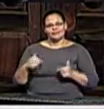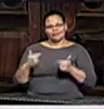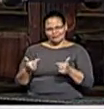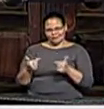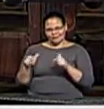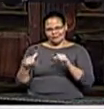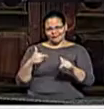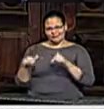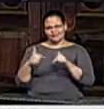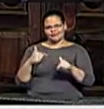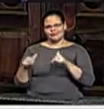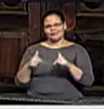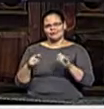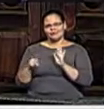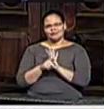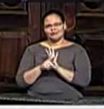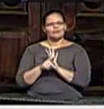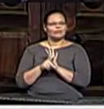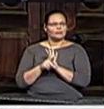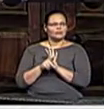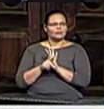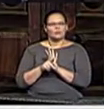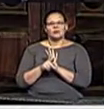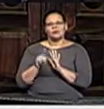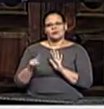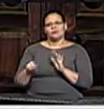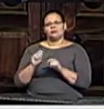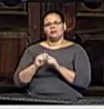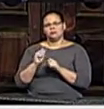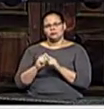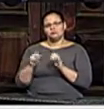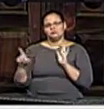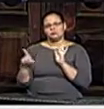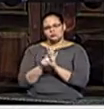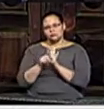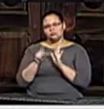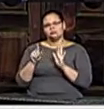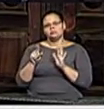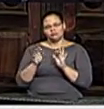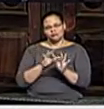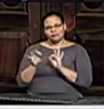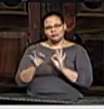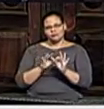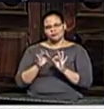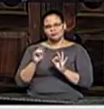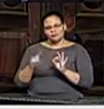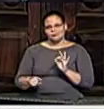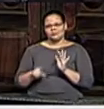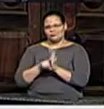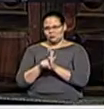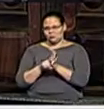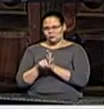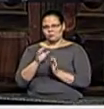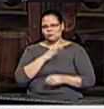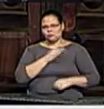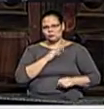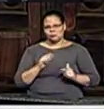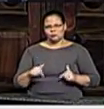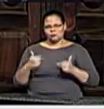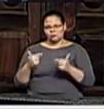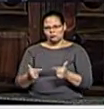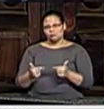suas funções de elaboração legislativa e de fiscalização das ações